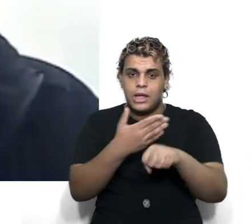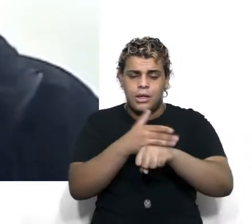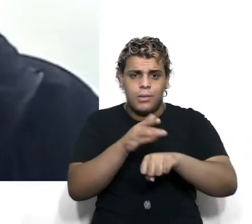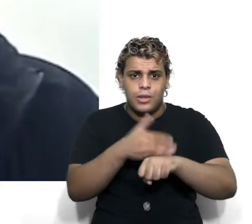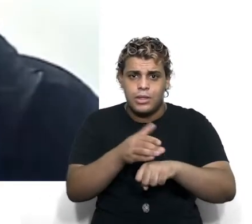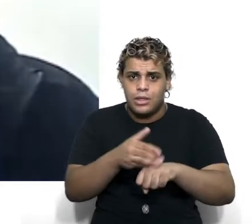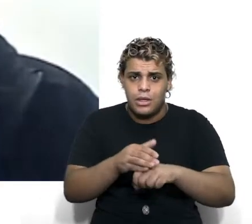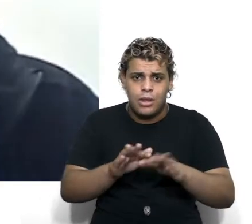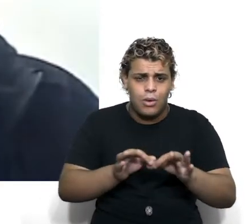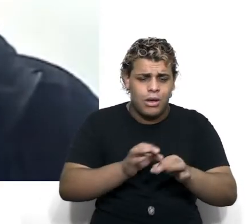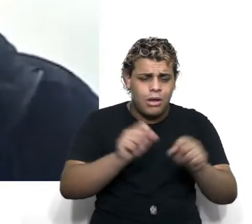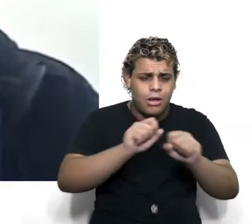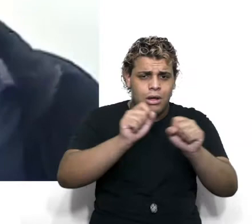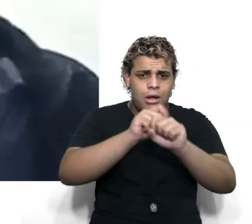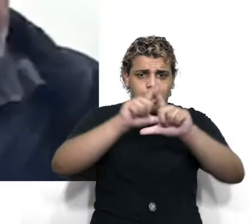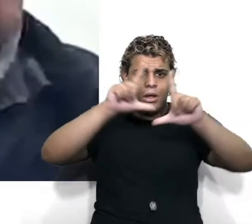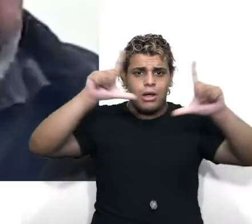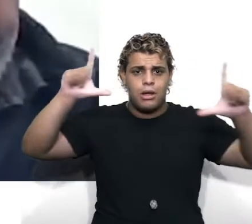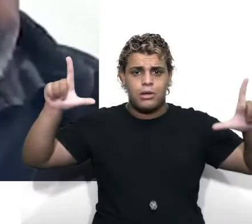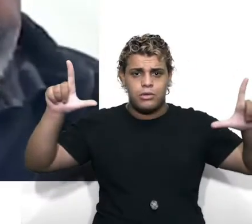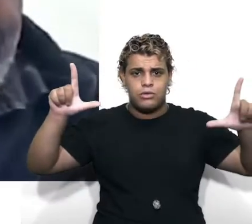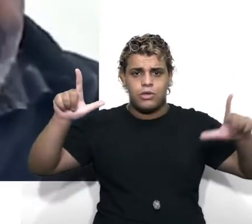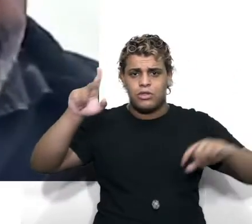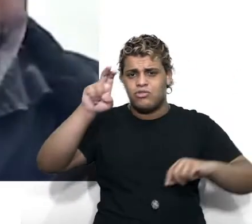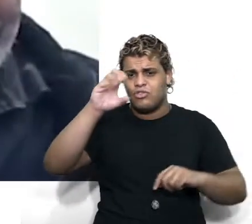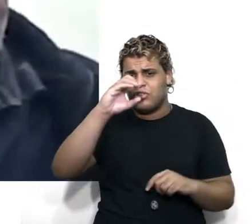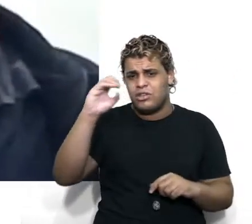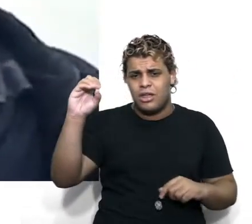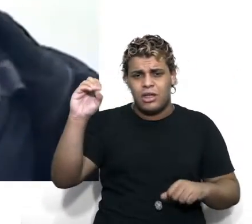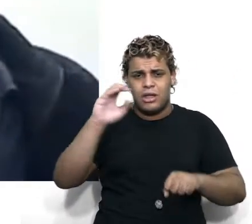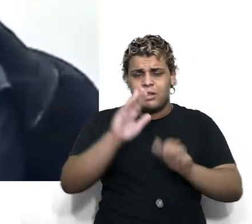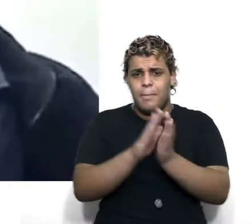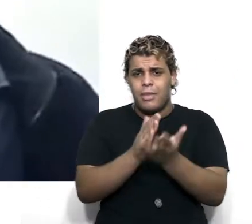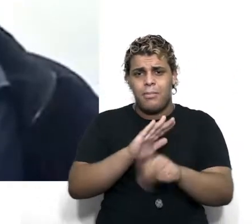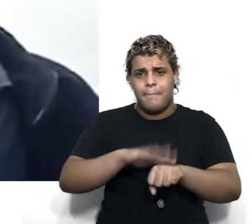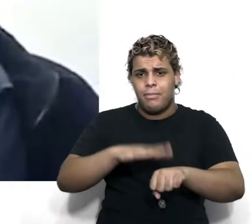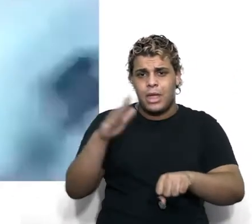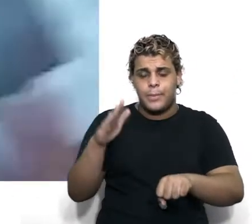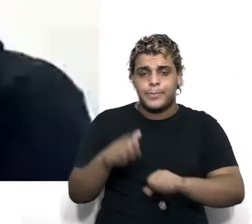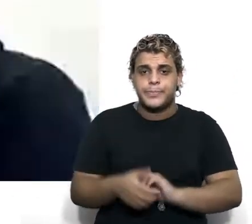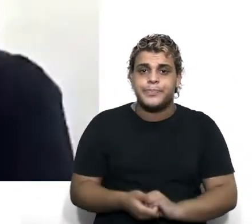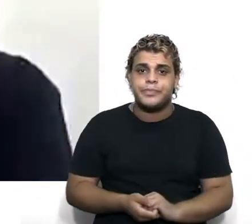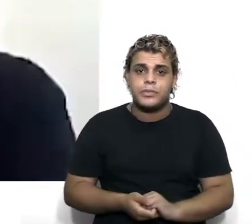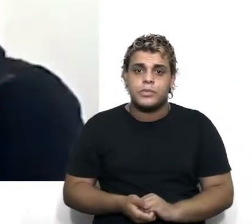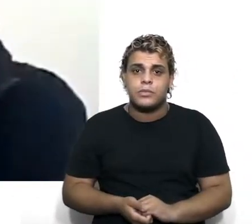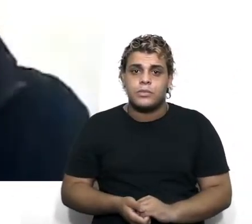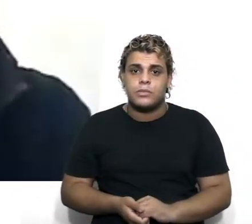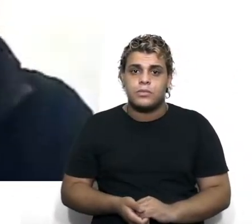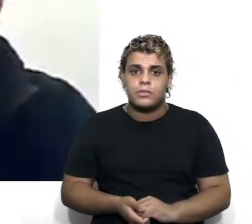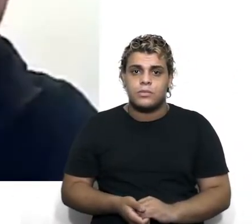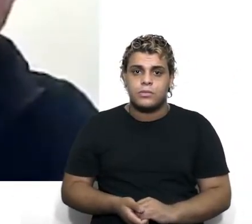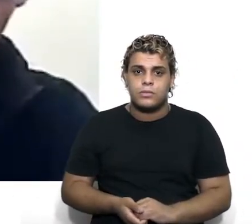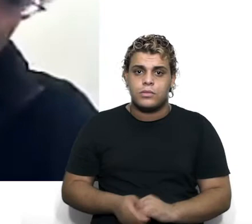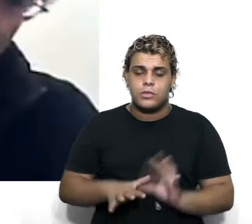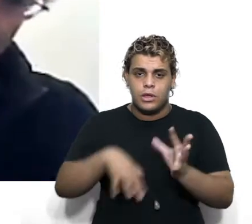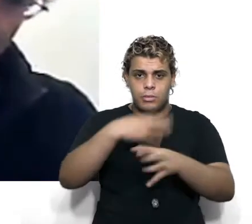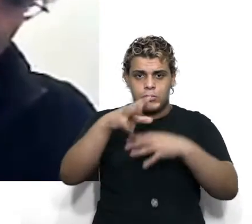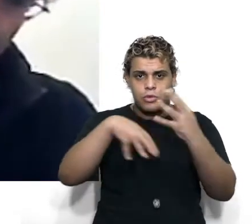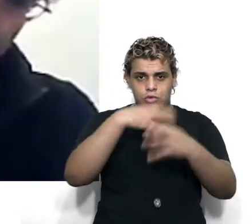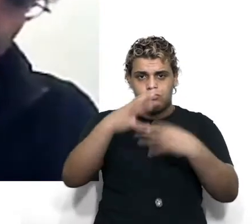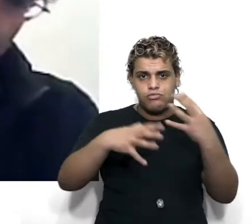enorme, de 500 e tal páginas, que é misturado, isto não se consegue ver muito bem,